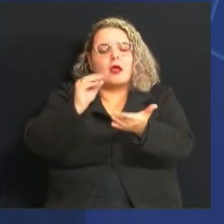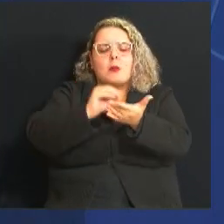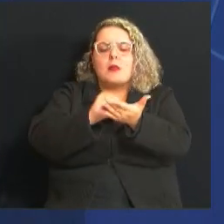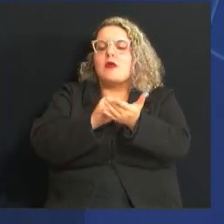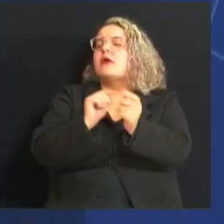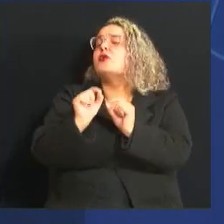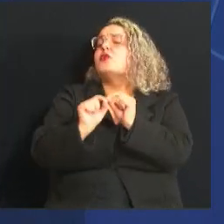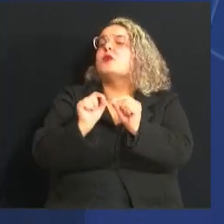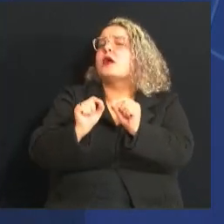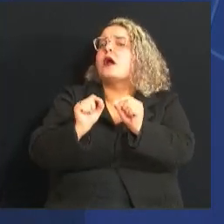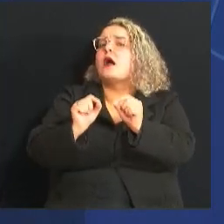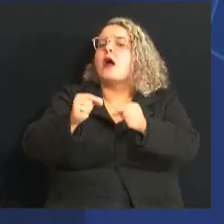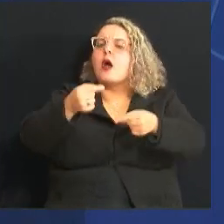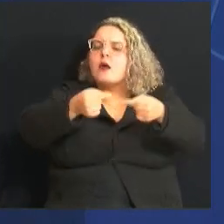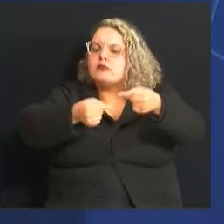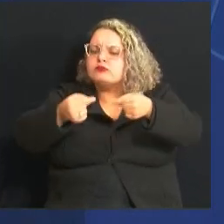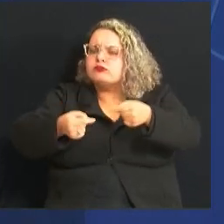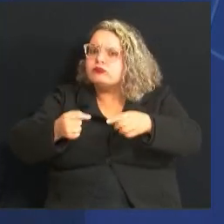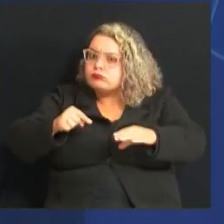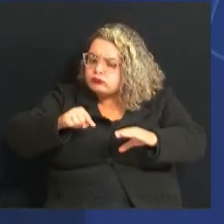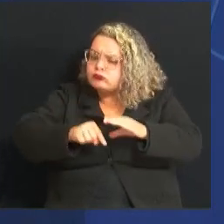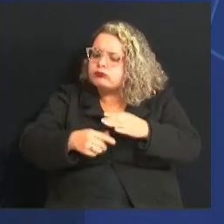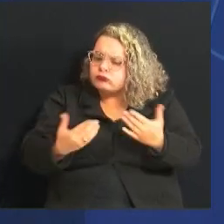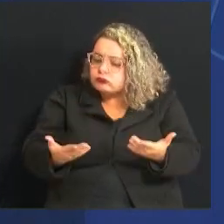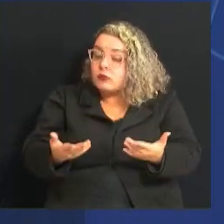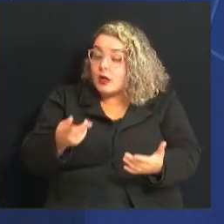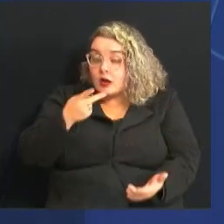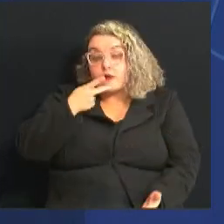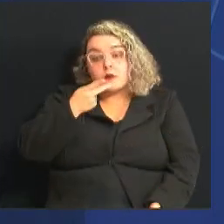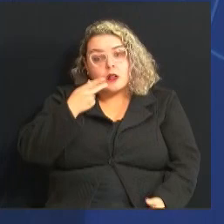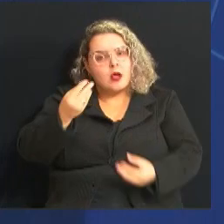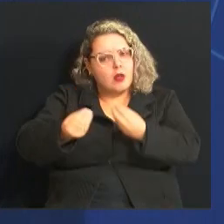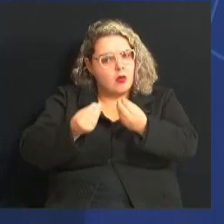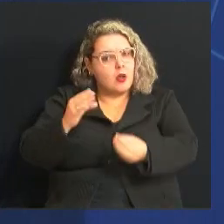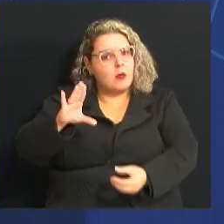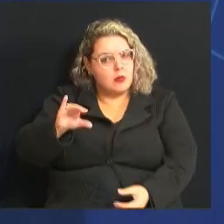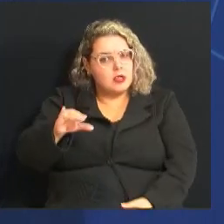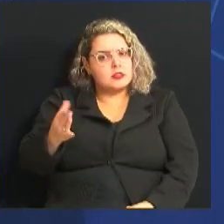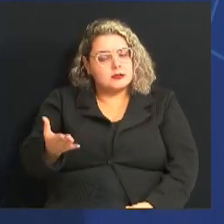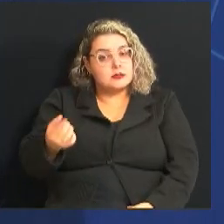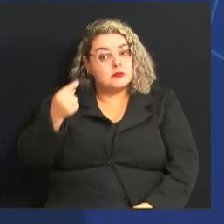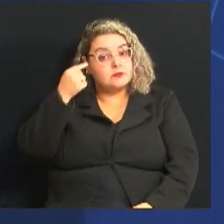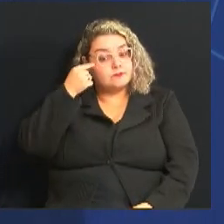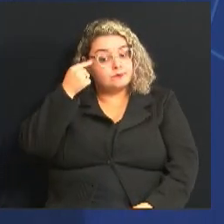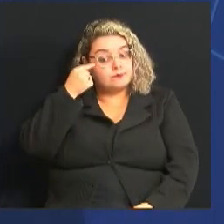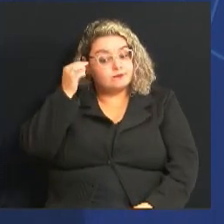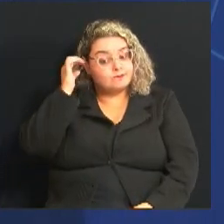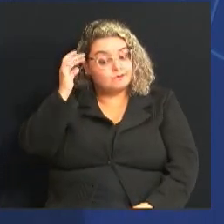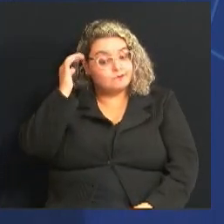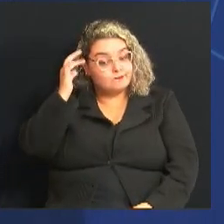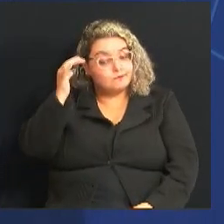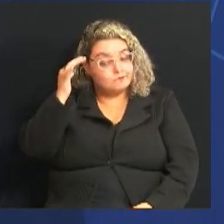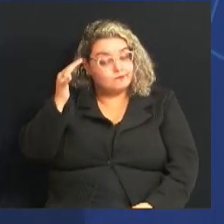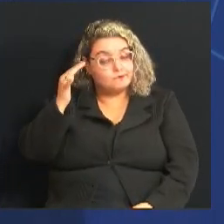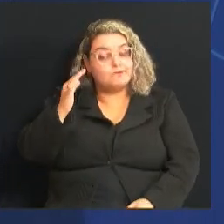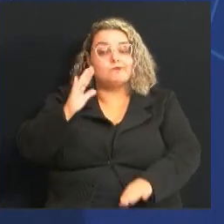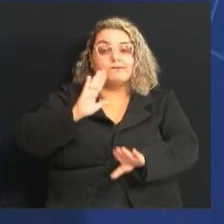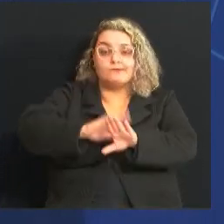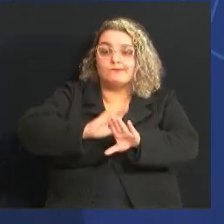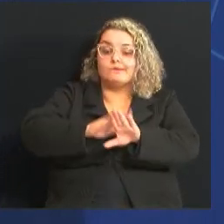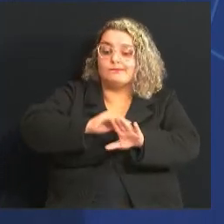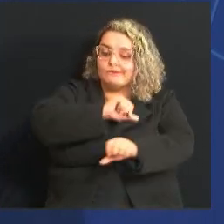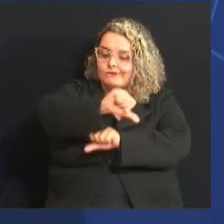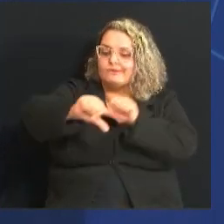debate mais consistente aqui e também falar sobre como a ciência tem pensado em ações para reverter as